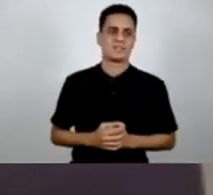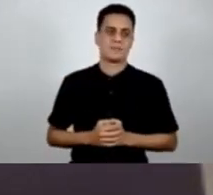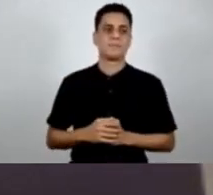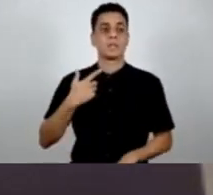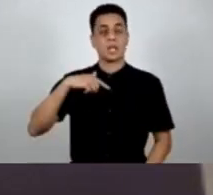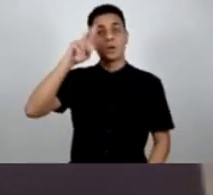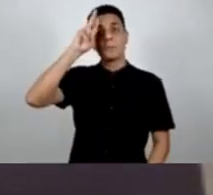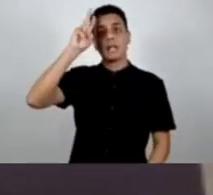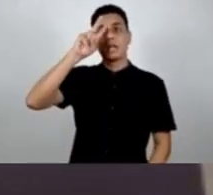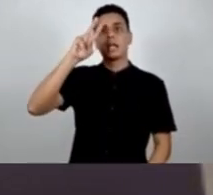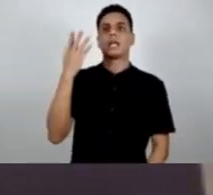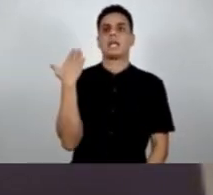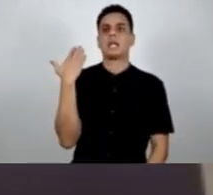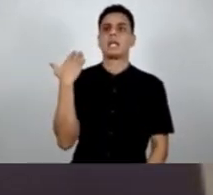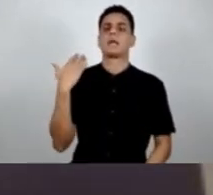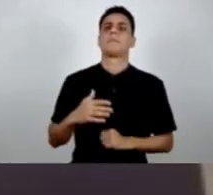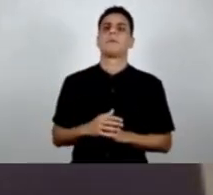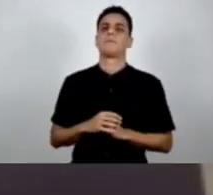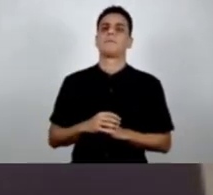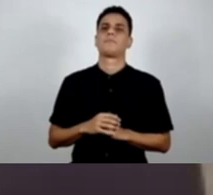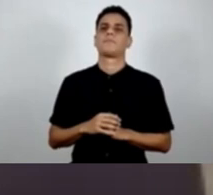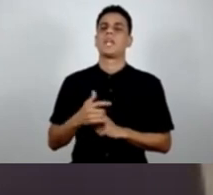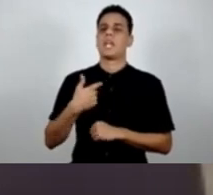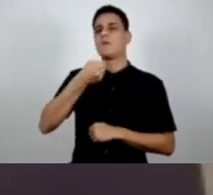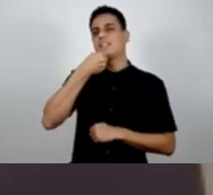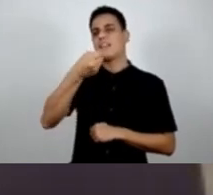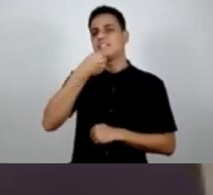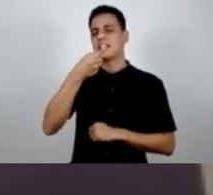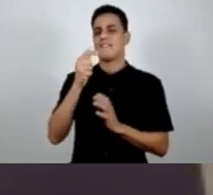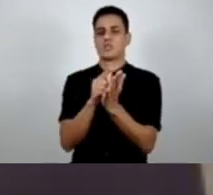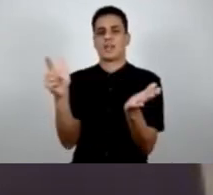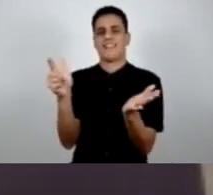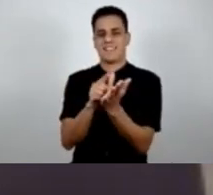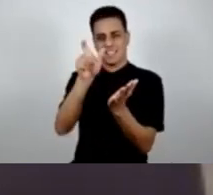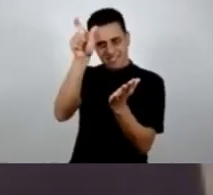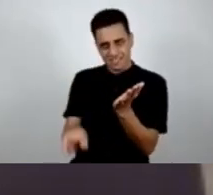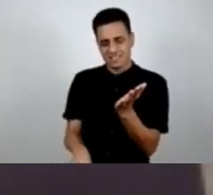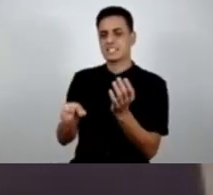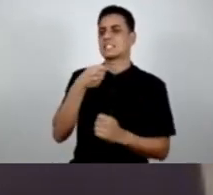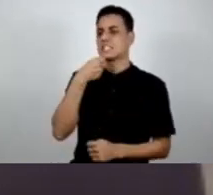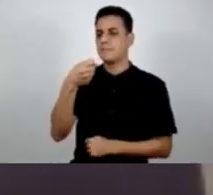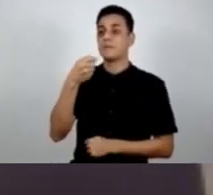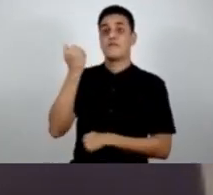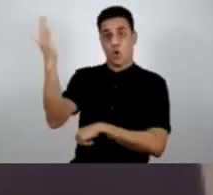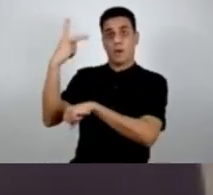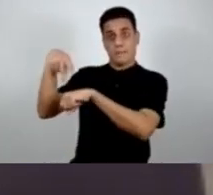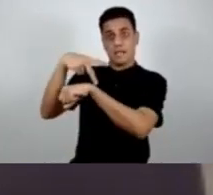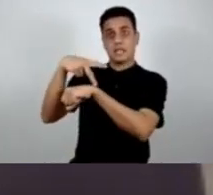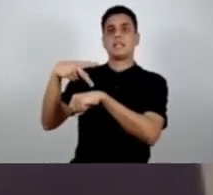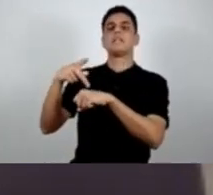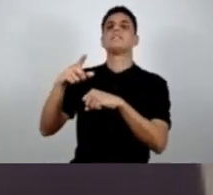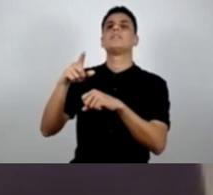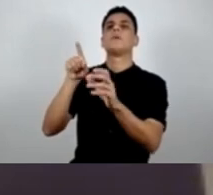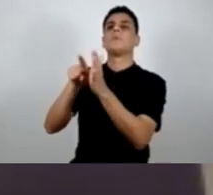exemplo, quando entrevistava jornalistas, de como, de jornalistas estrangeiros, como eles